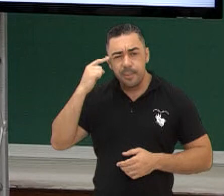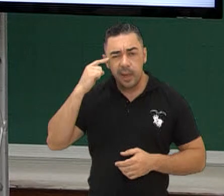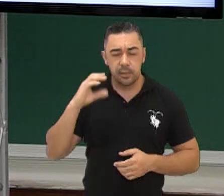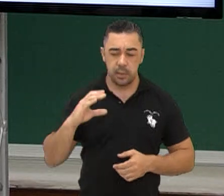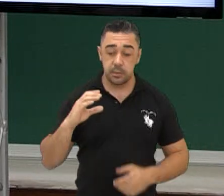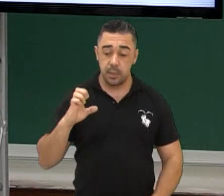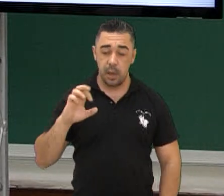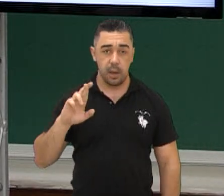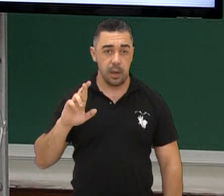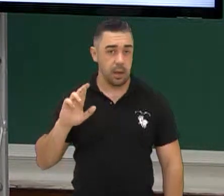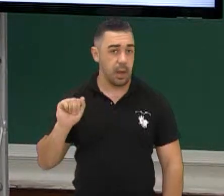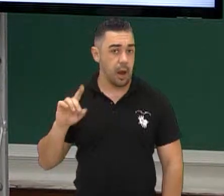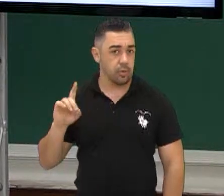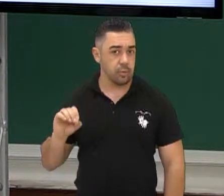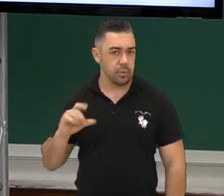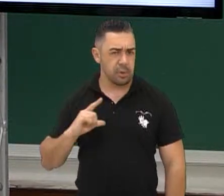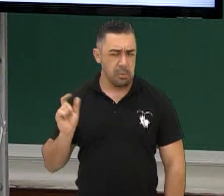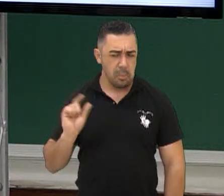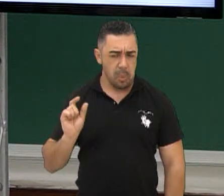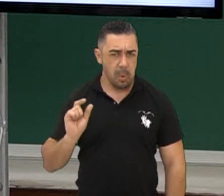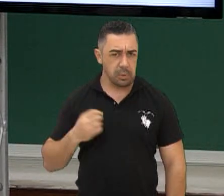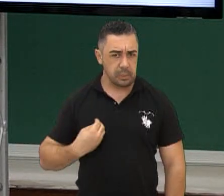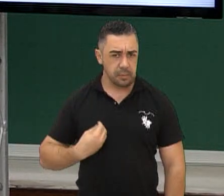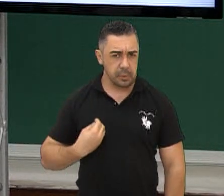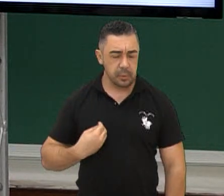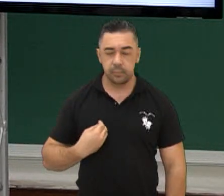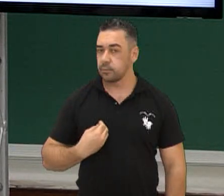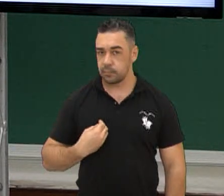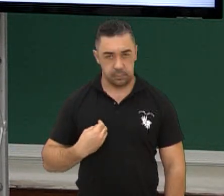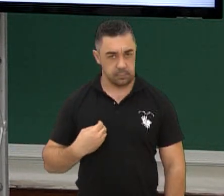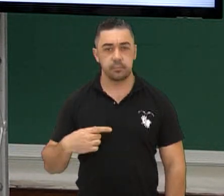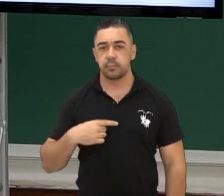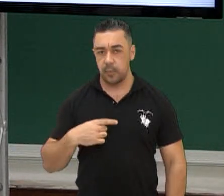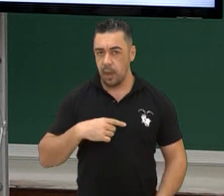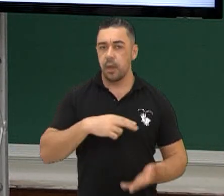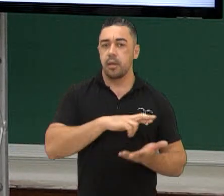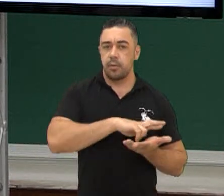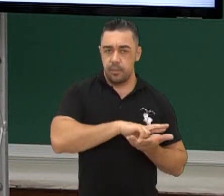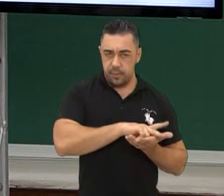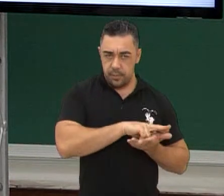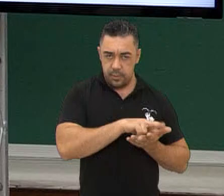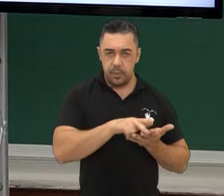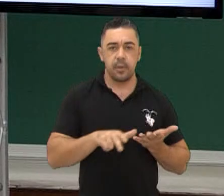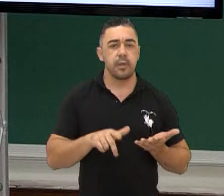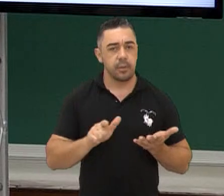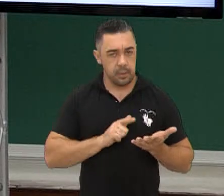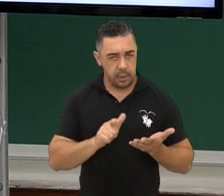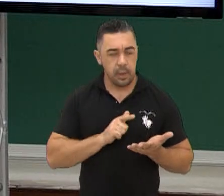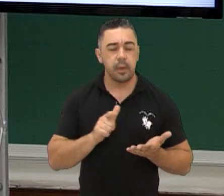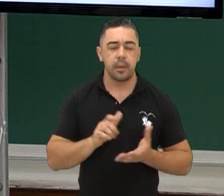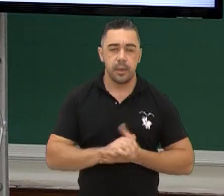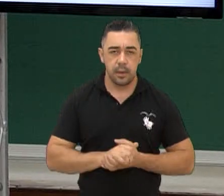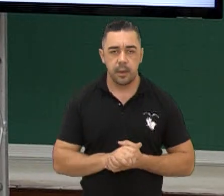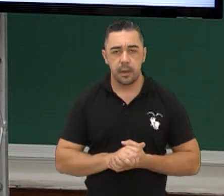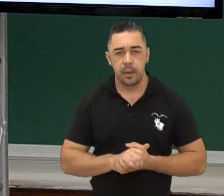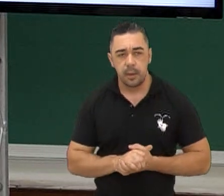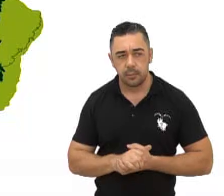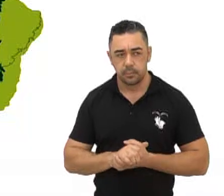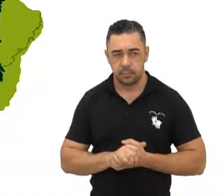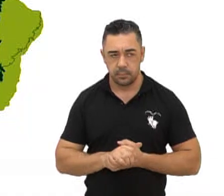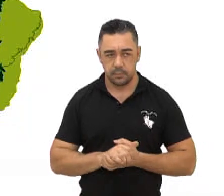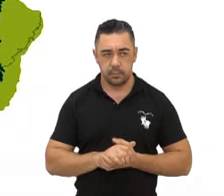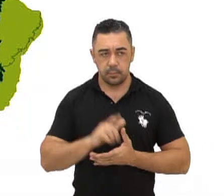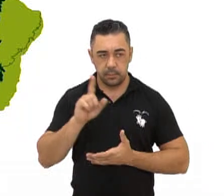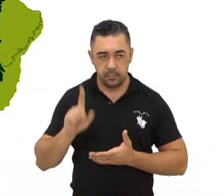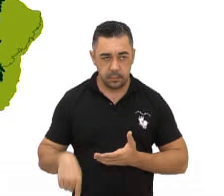como tendo poucos organismos vivos, poucos representantes, né? Não tem tantos assim, e tem bastante. E